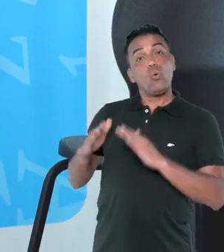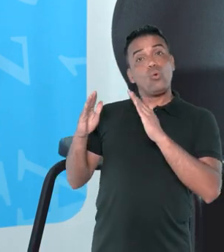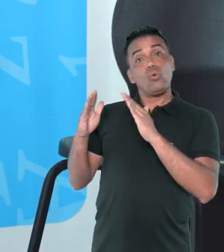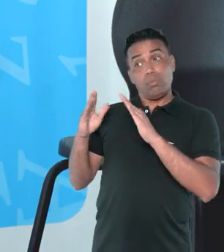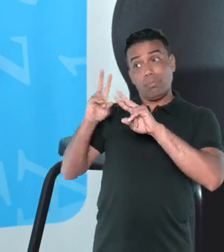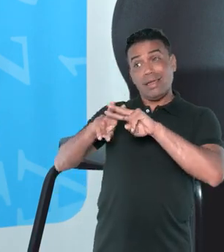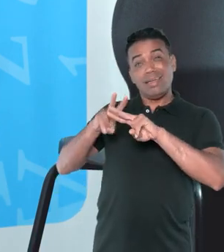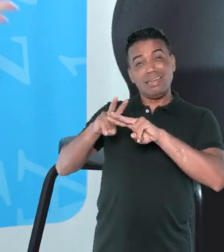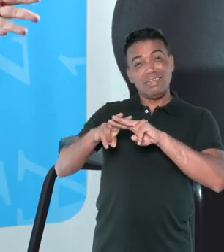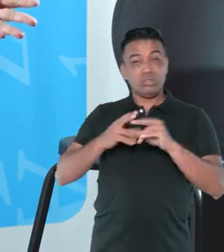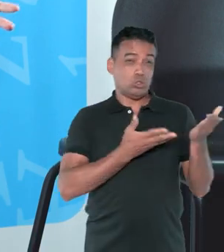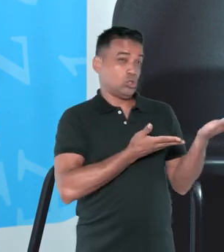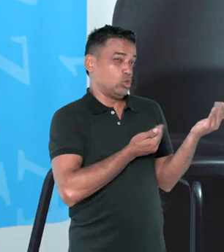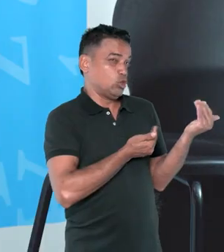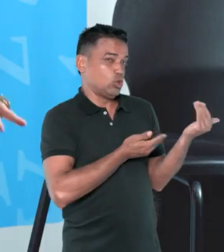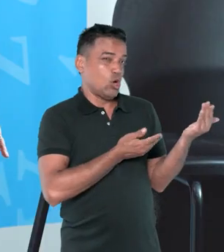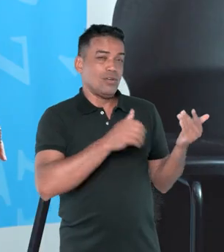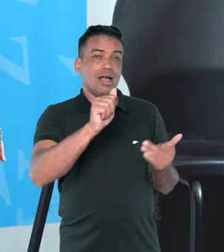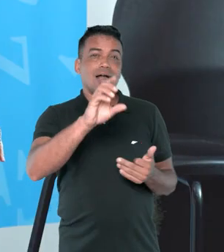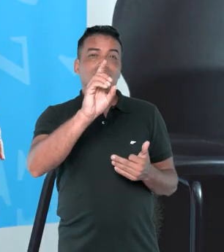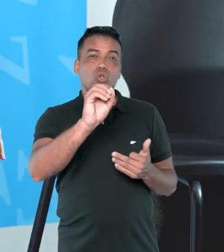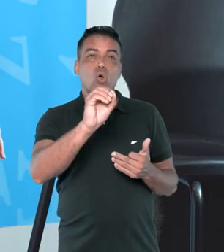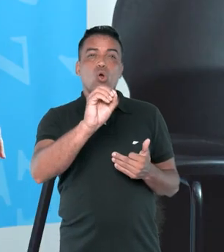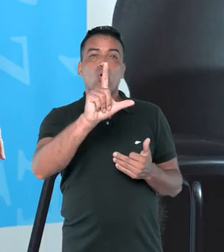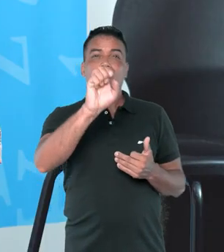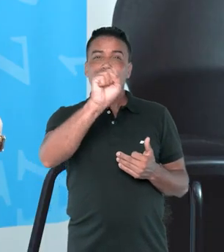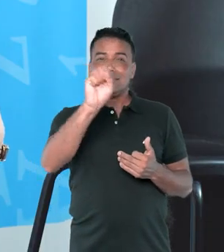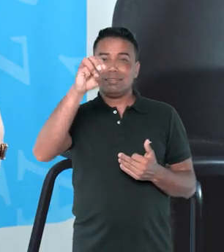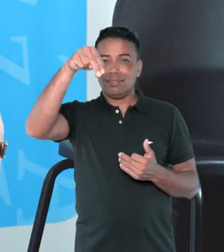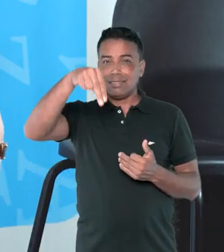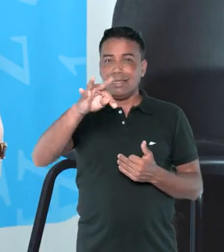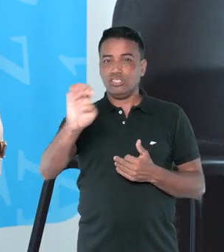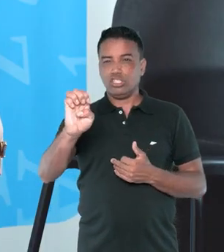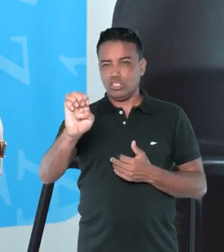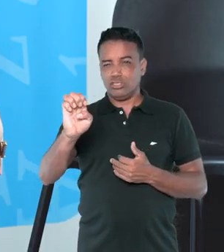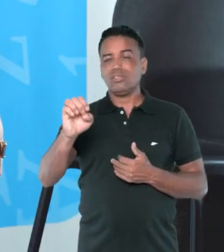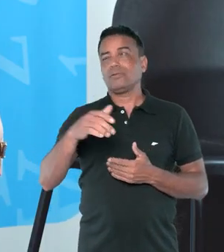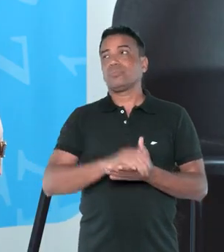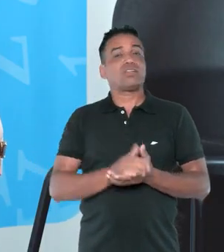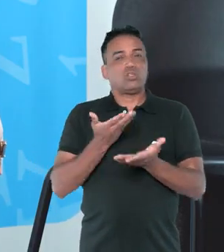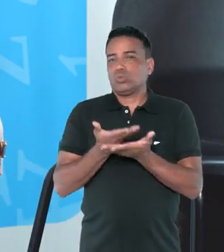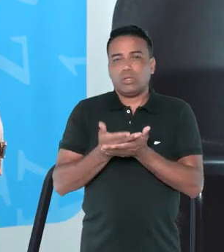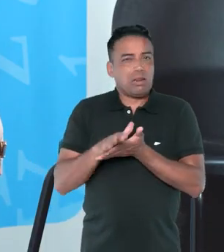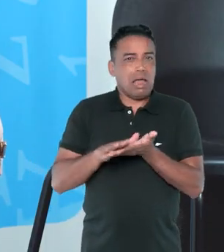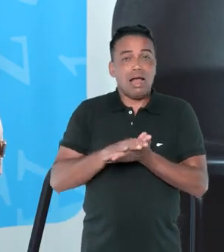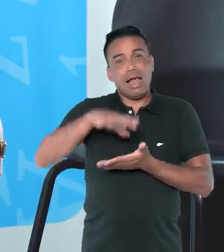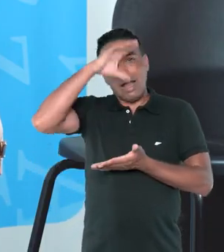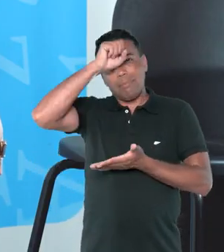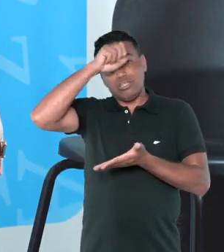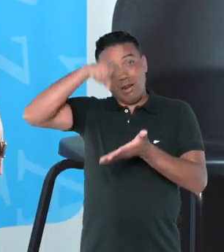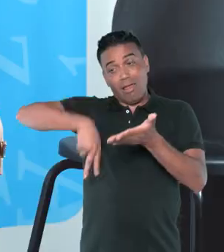estou preso desde adolescente, porque ele foi para FEBEM, né, porque na época, desde adolescente eu não estudei, eu aprendi a ler